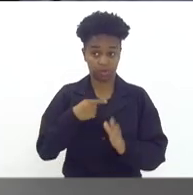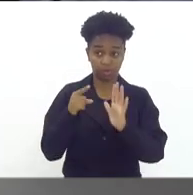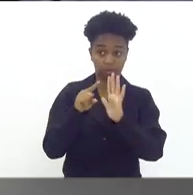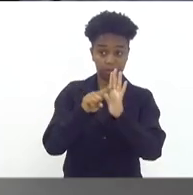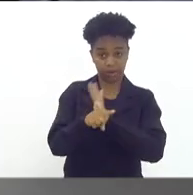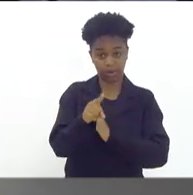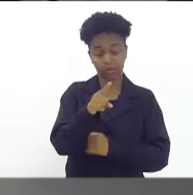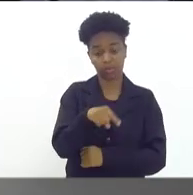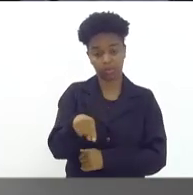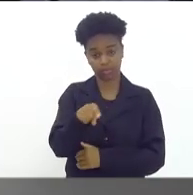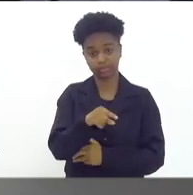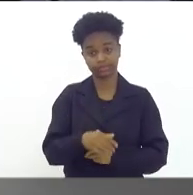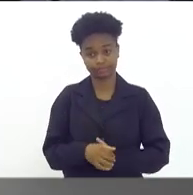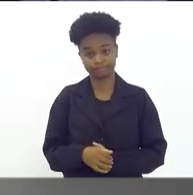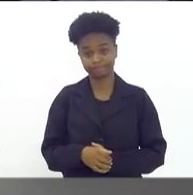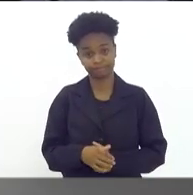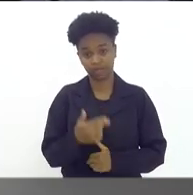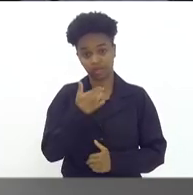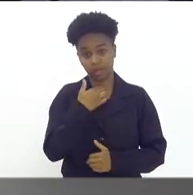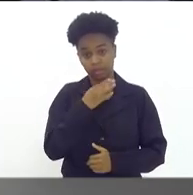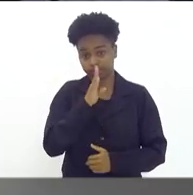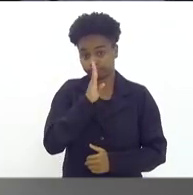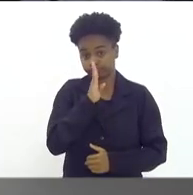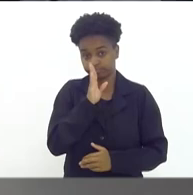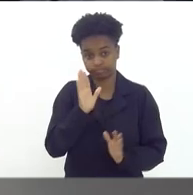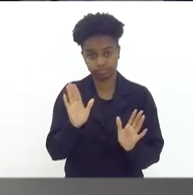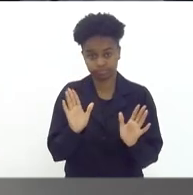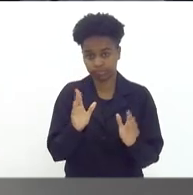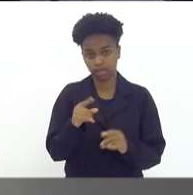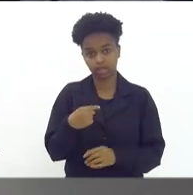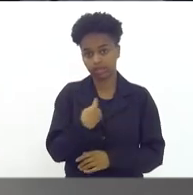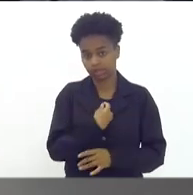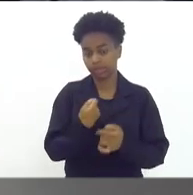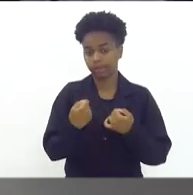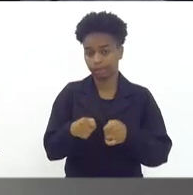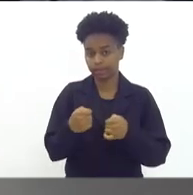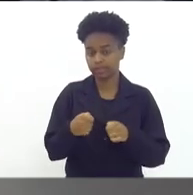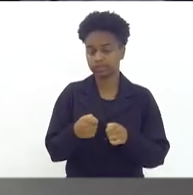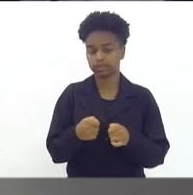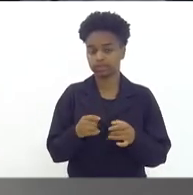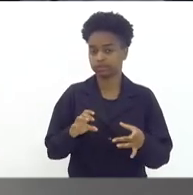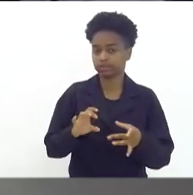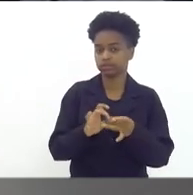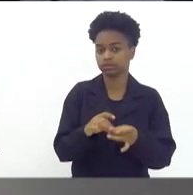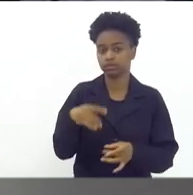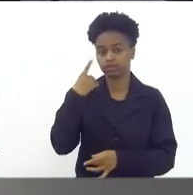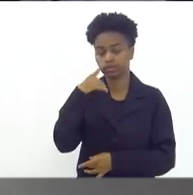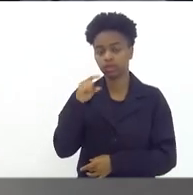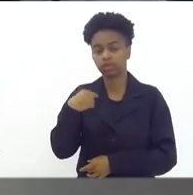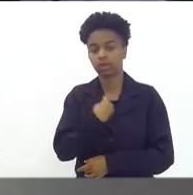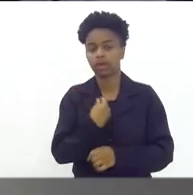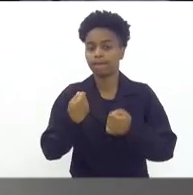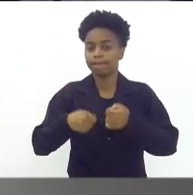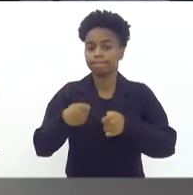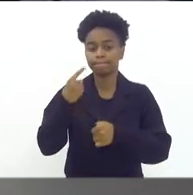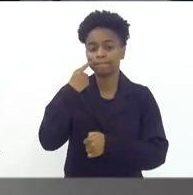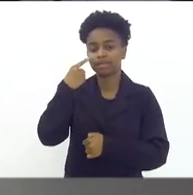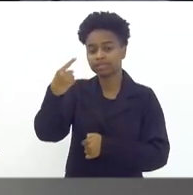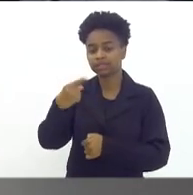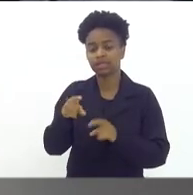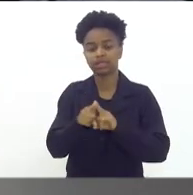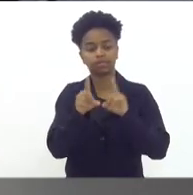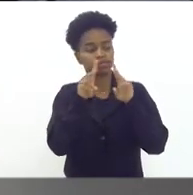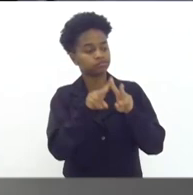que que não pode se calar né que a gente tem que estar ali deputados Aqui nós temos que pensar no olhar nossos